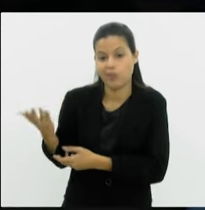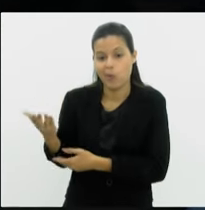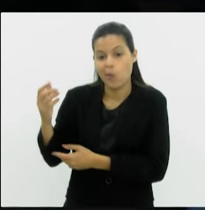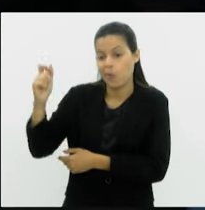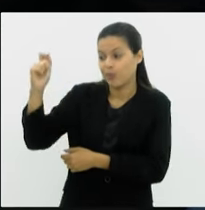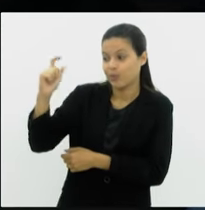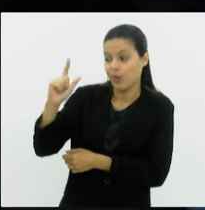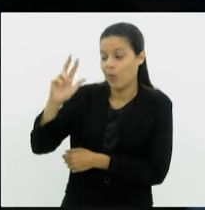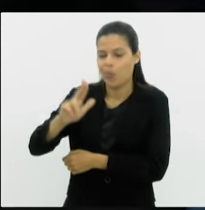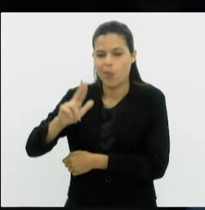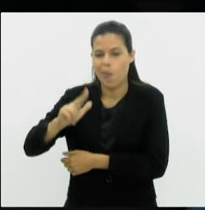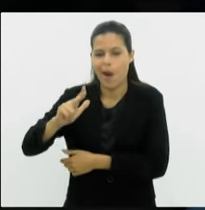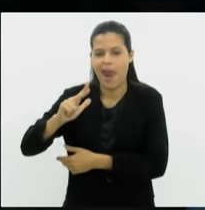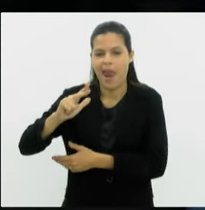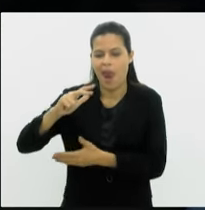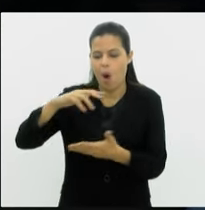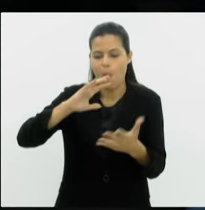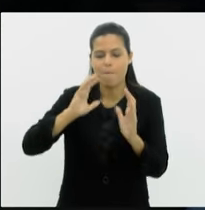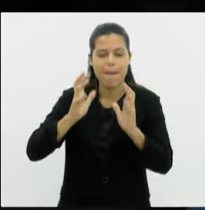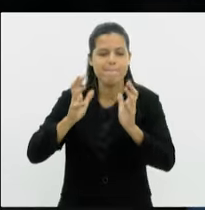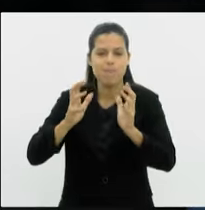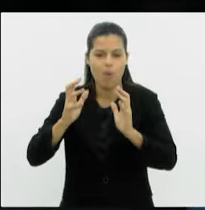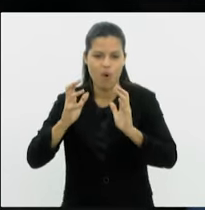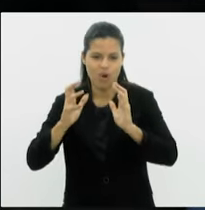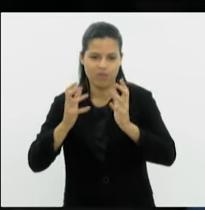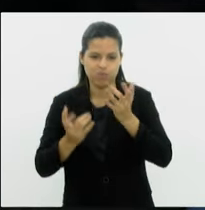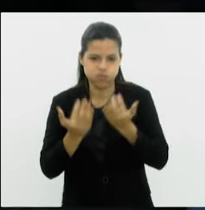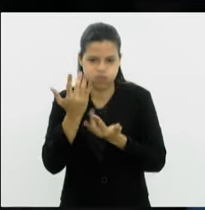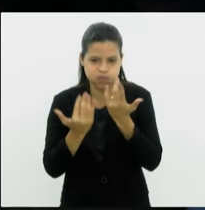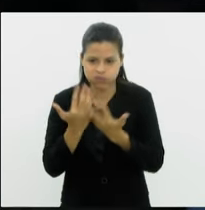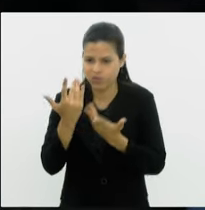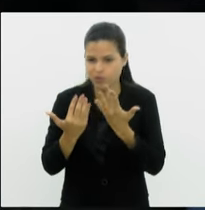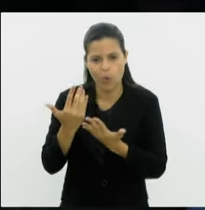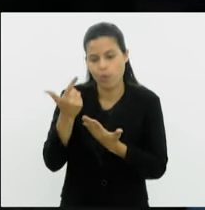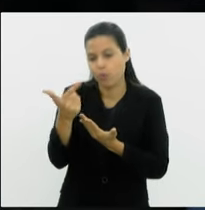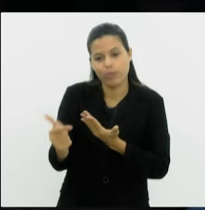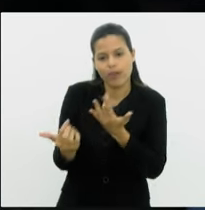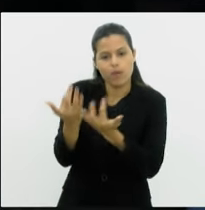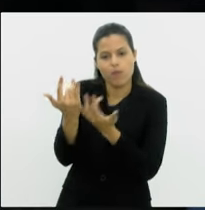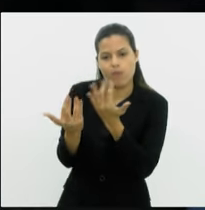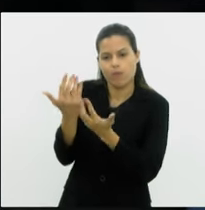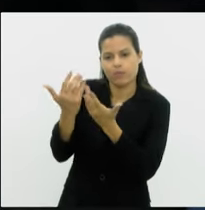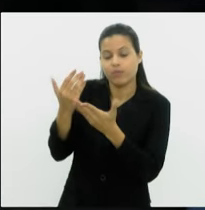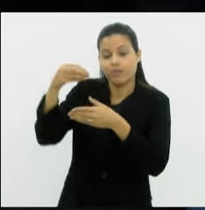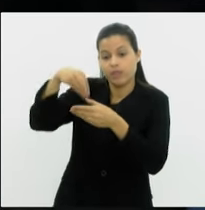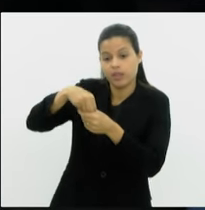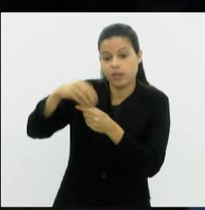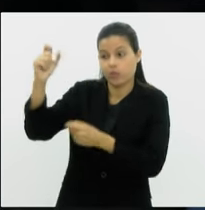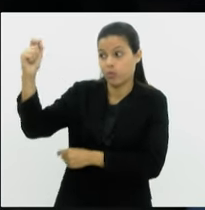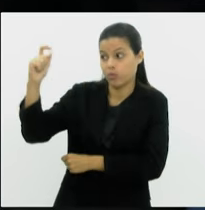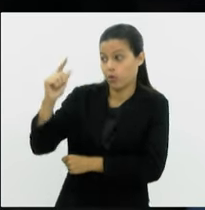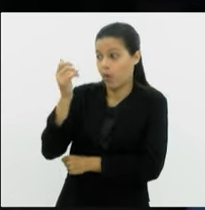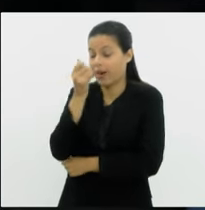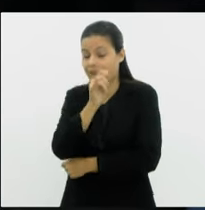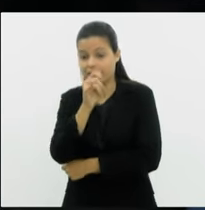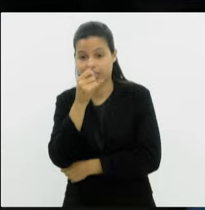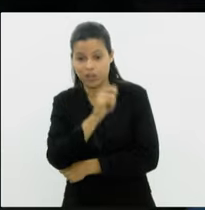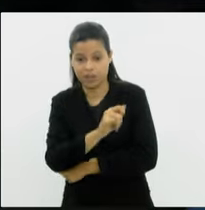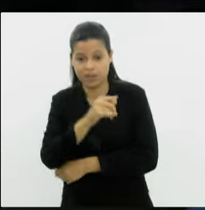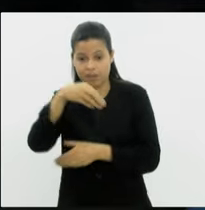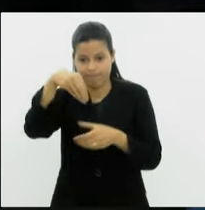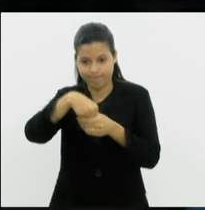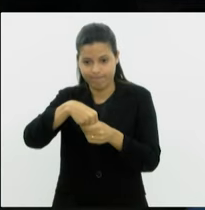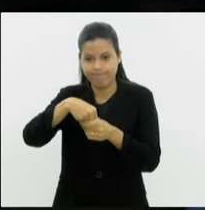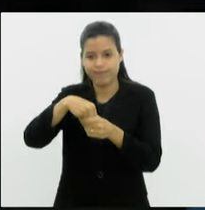fogo. Não existe nenhum tipo de combustão acontecendo dentro do Sol. Toda energia produzida pelo Sol lá dentro do seu